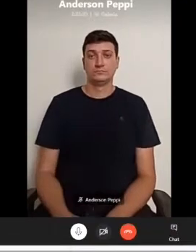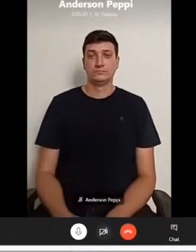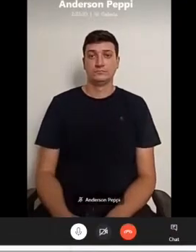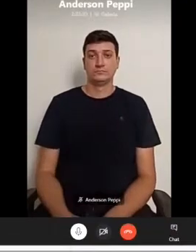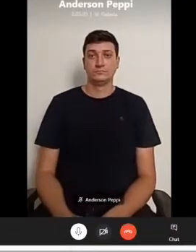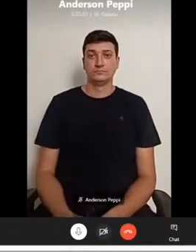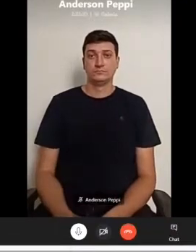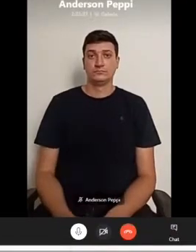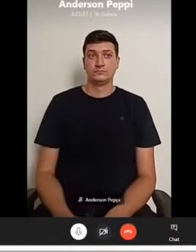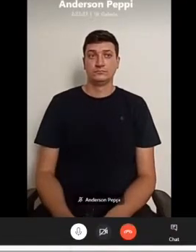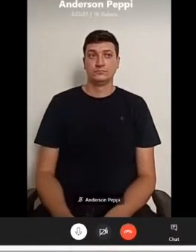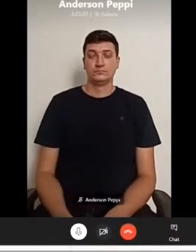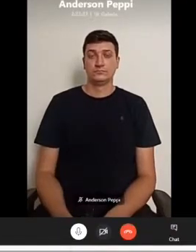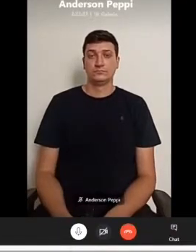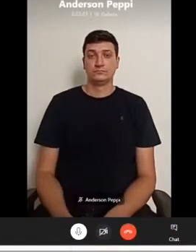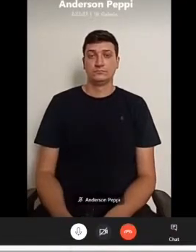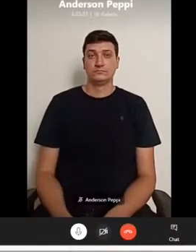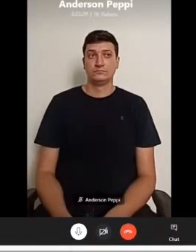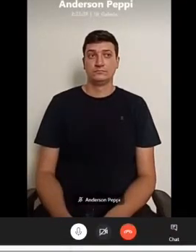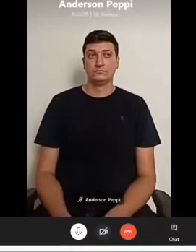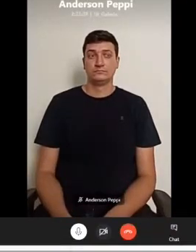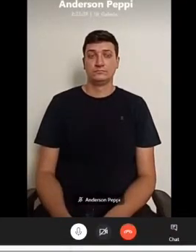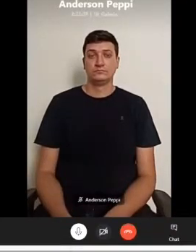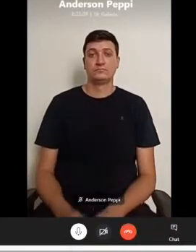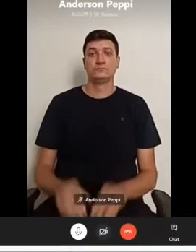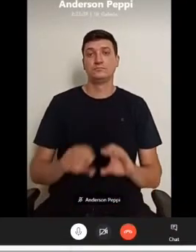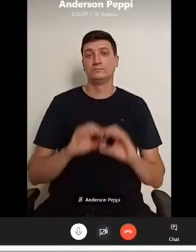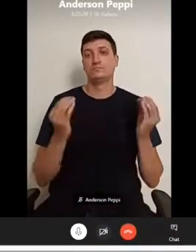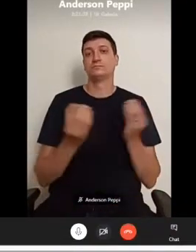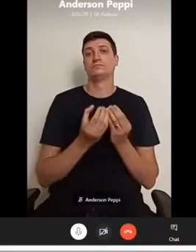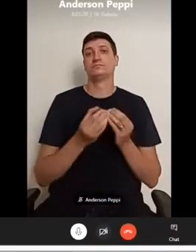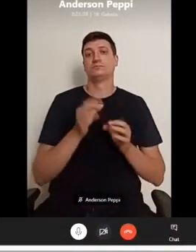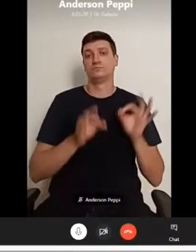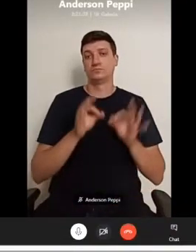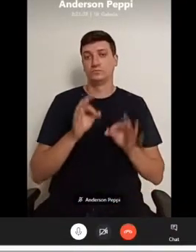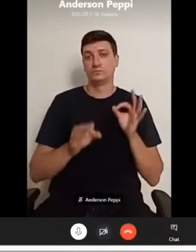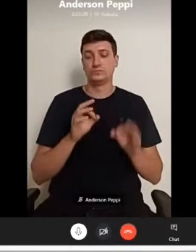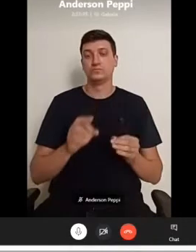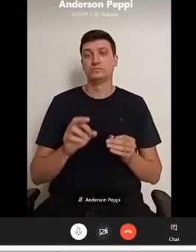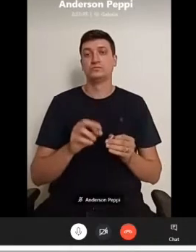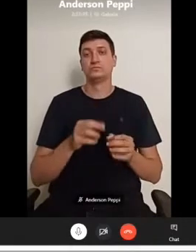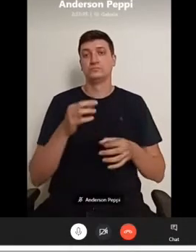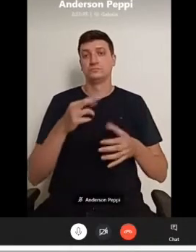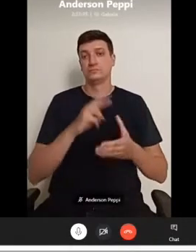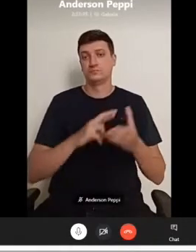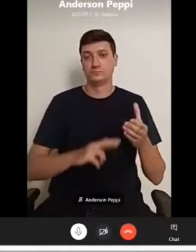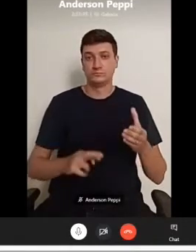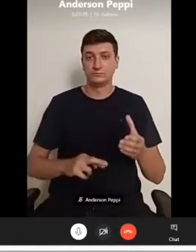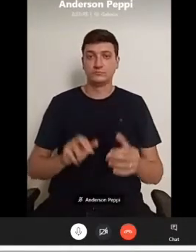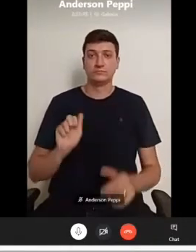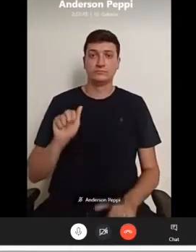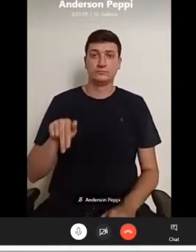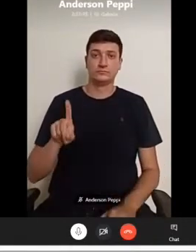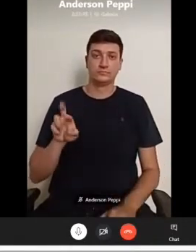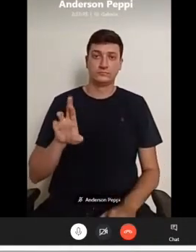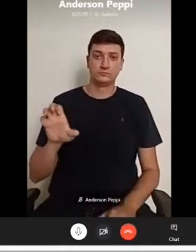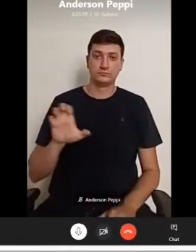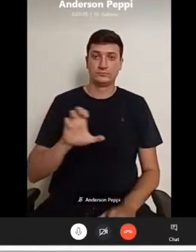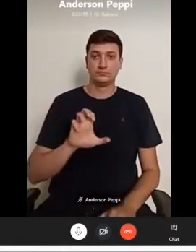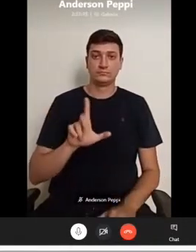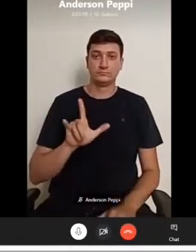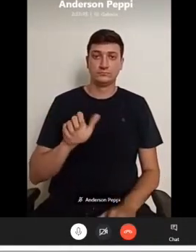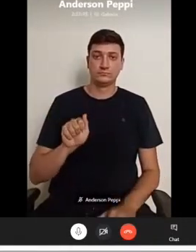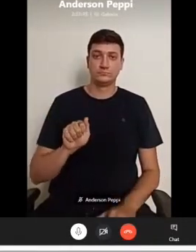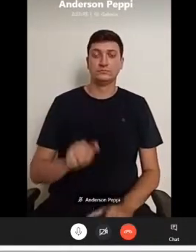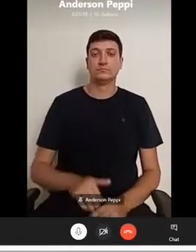Comissão de Constituição, Justiça e Redação. André Rogério Barbosa, Elias Marcelo Sleiman, Laudo Gomes